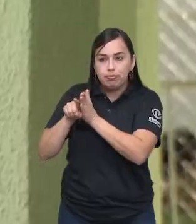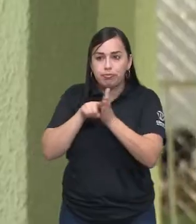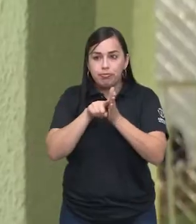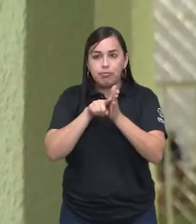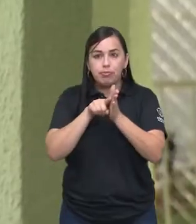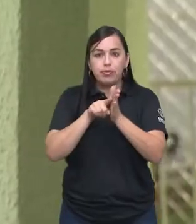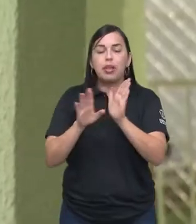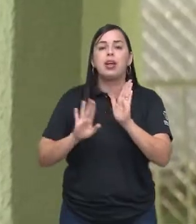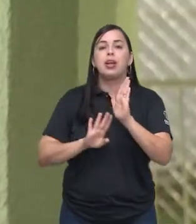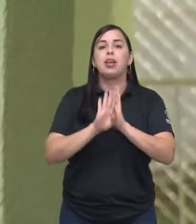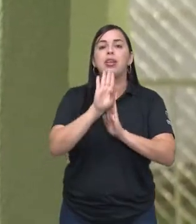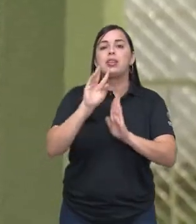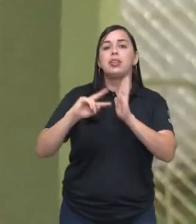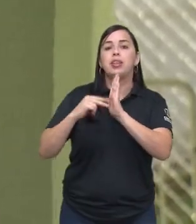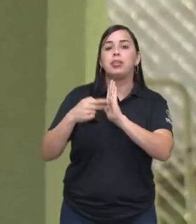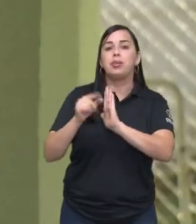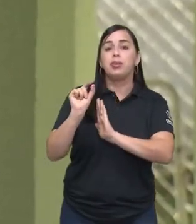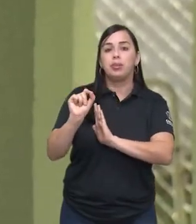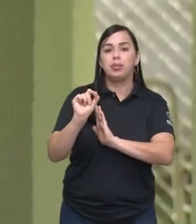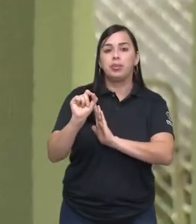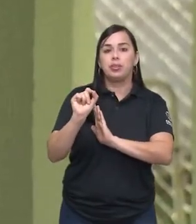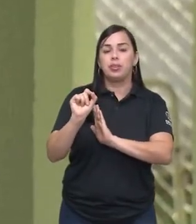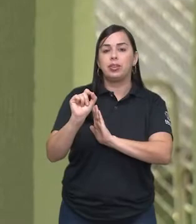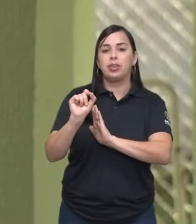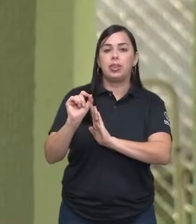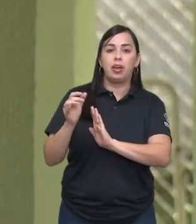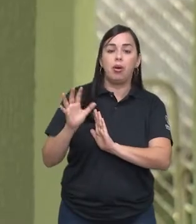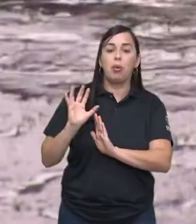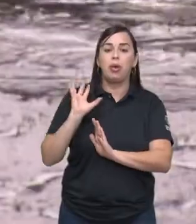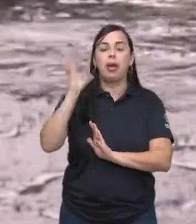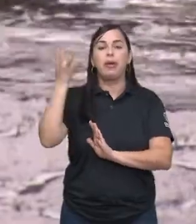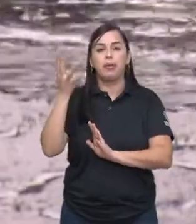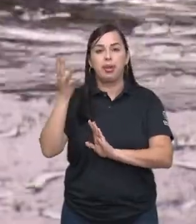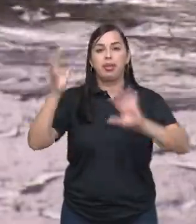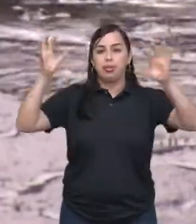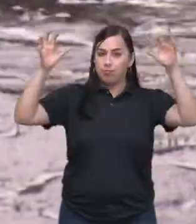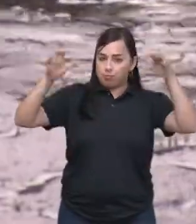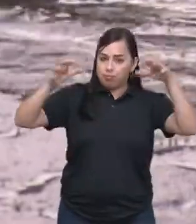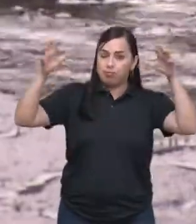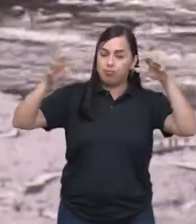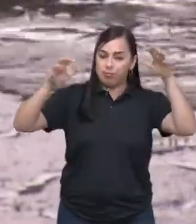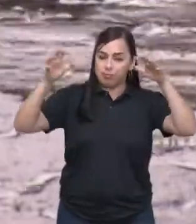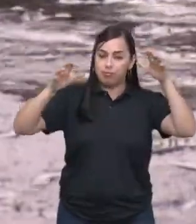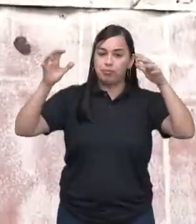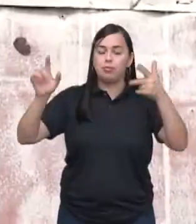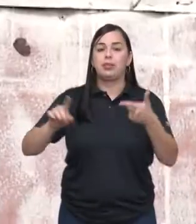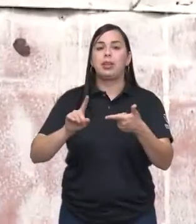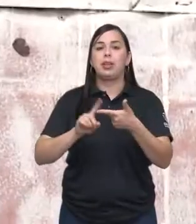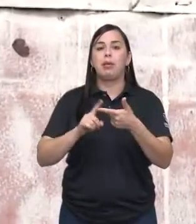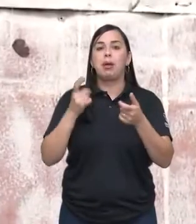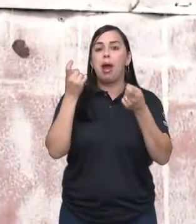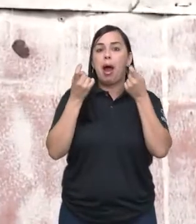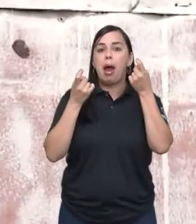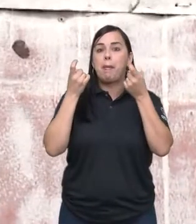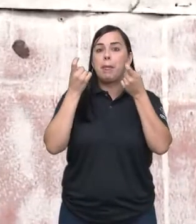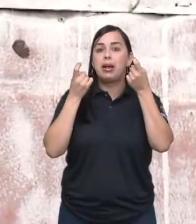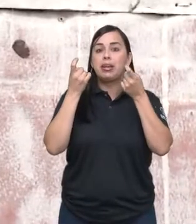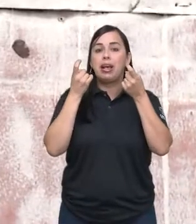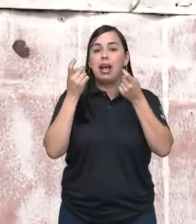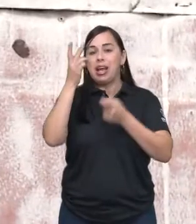Zoonoses, a alta nos casos pode ser resultado de alguns fatores, como as condições climáticas e a preocupação